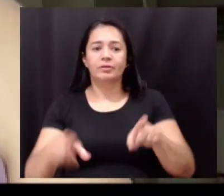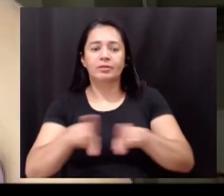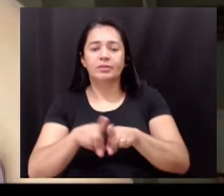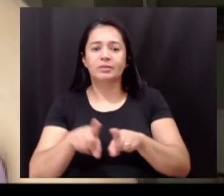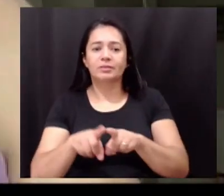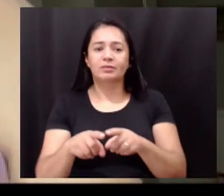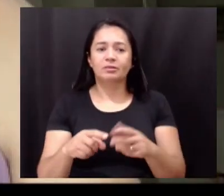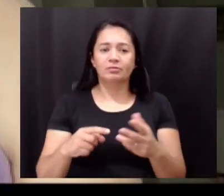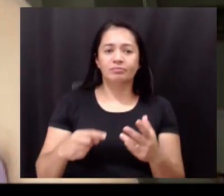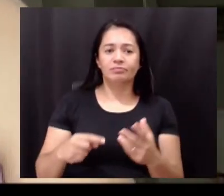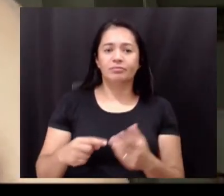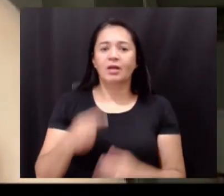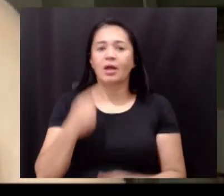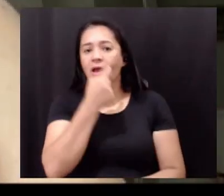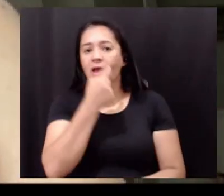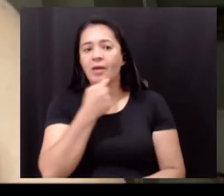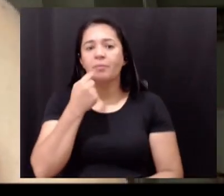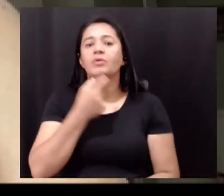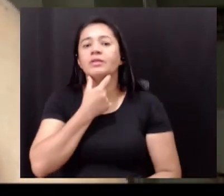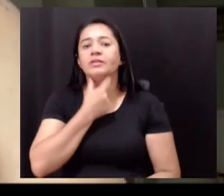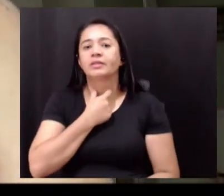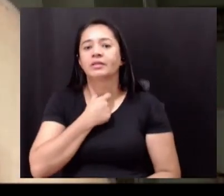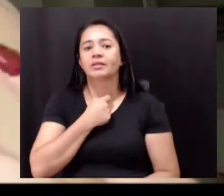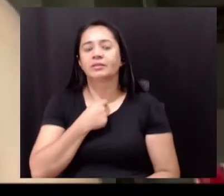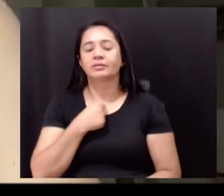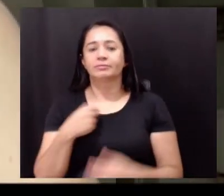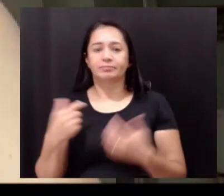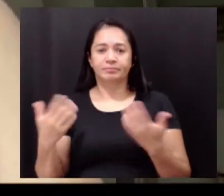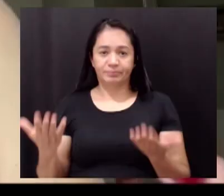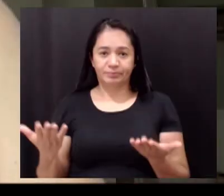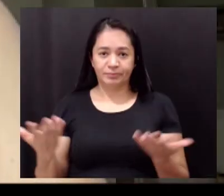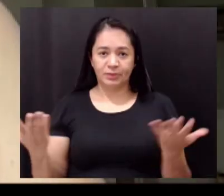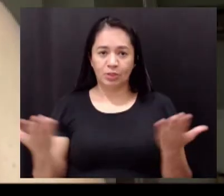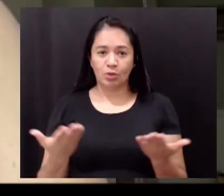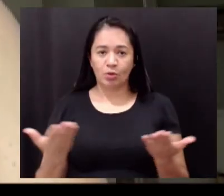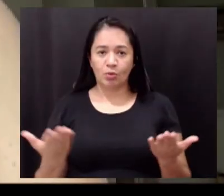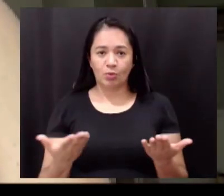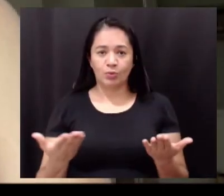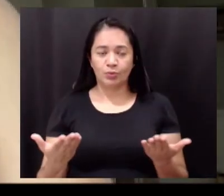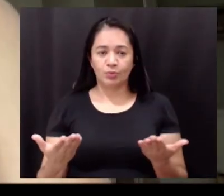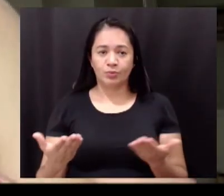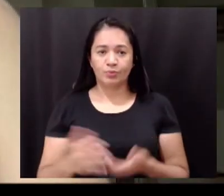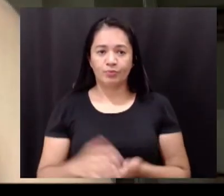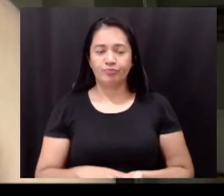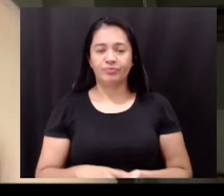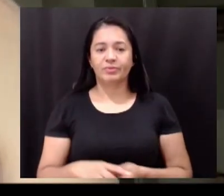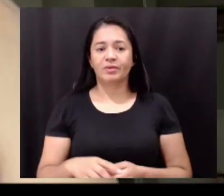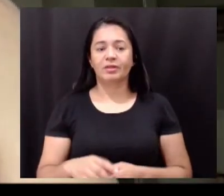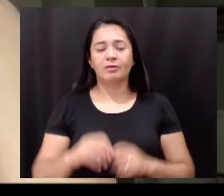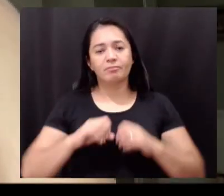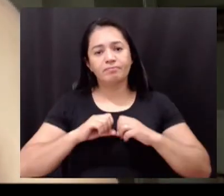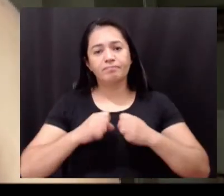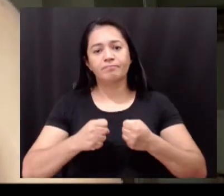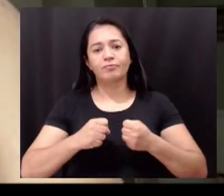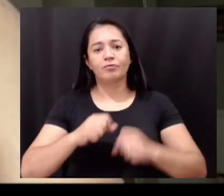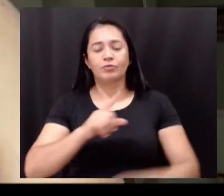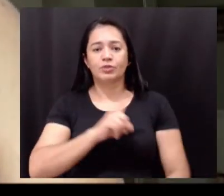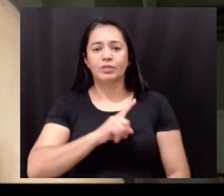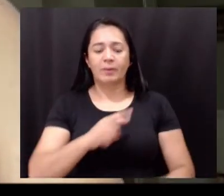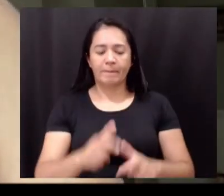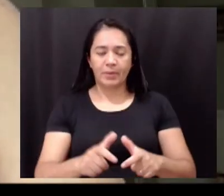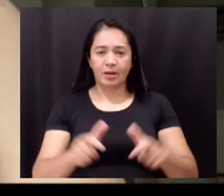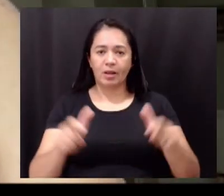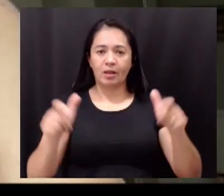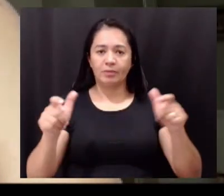boca e garganta. Então, assim, hoje em dia existe um esforço para ampliação